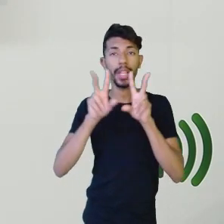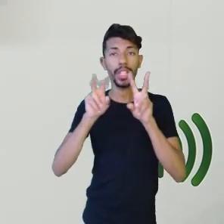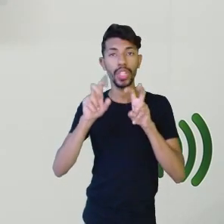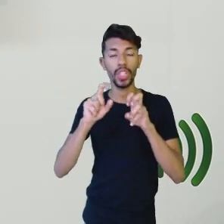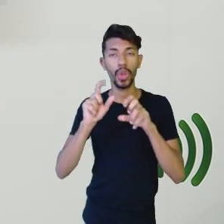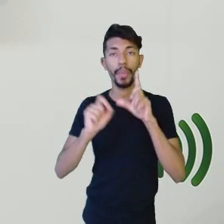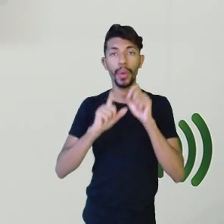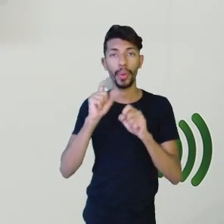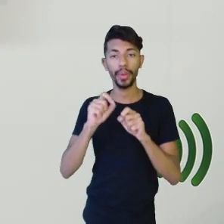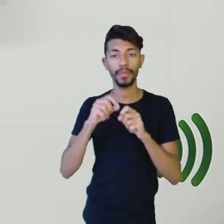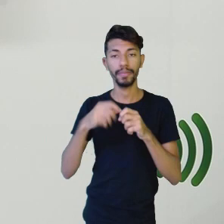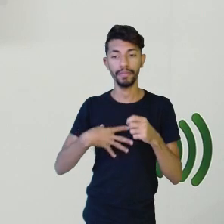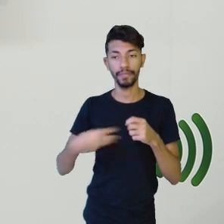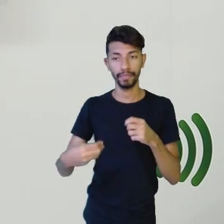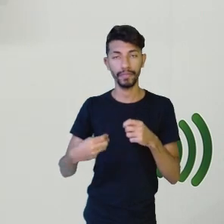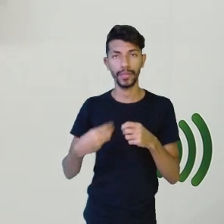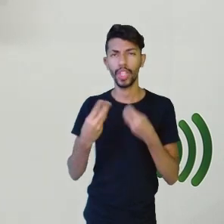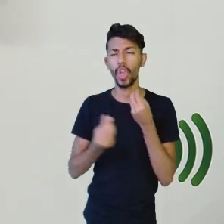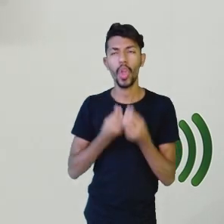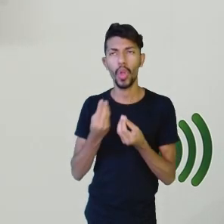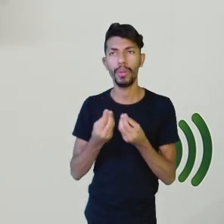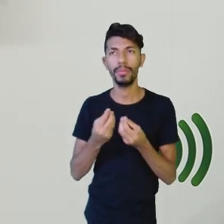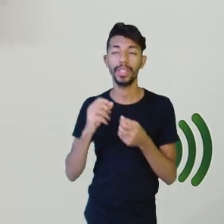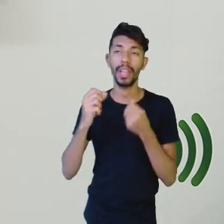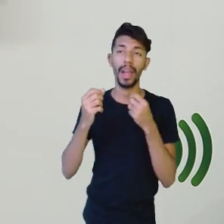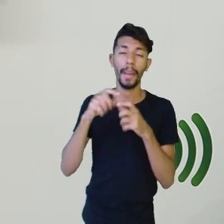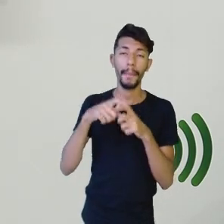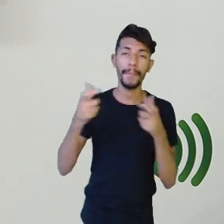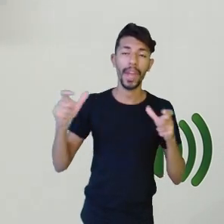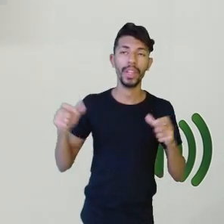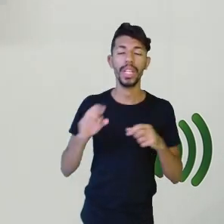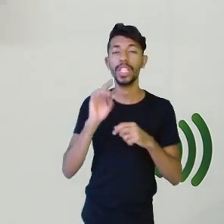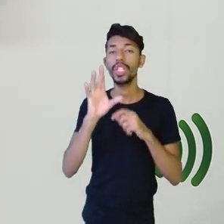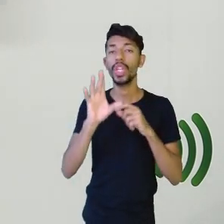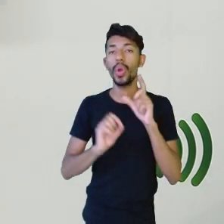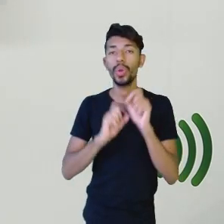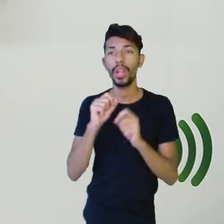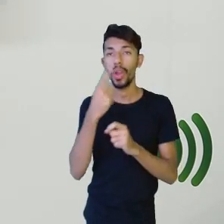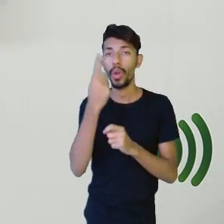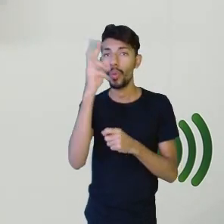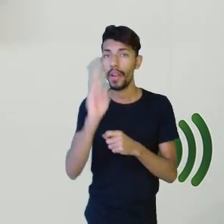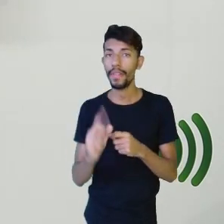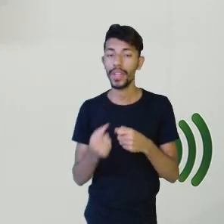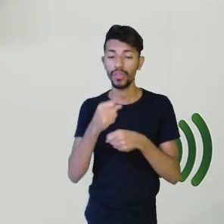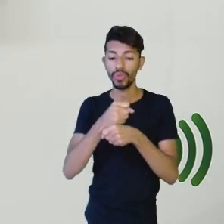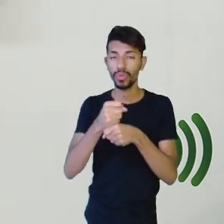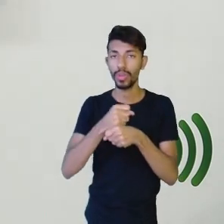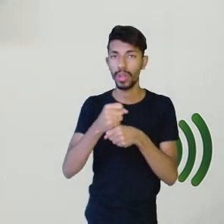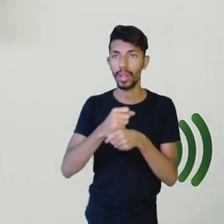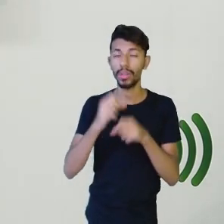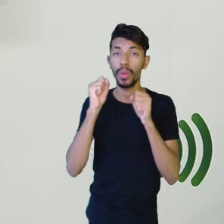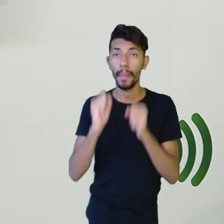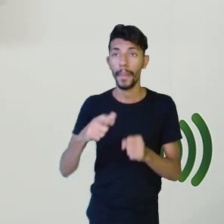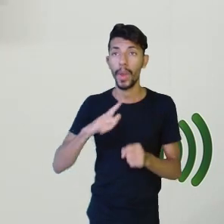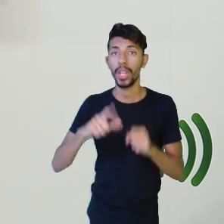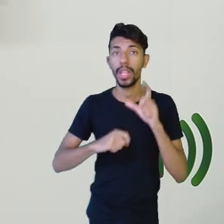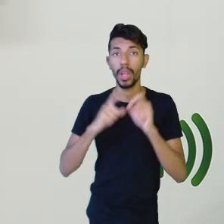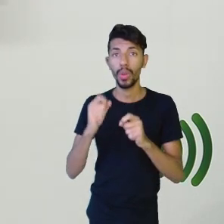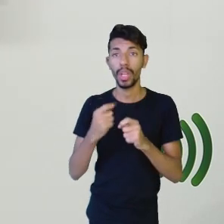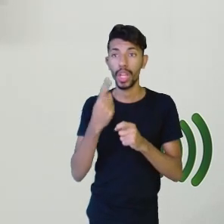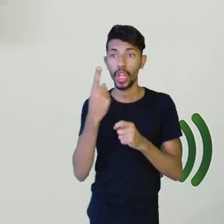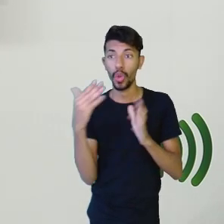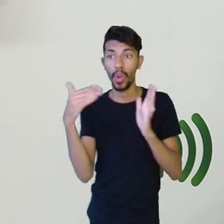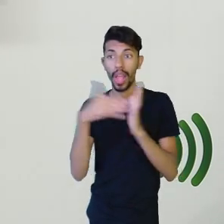se reproduz pelo menos uma vez por ano. Dependendo da espécie, ela pode colocar entre 1 a 20 ovos